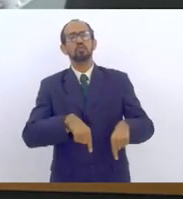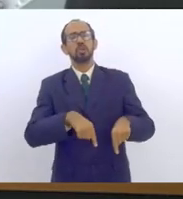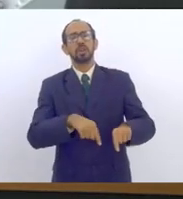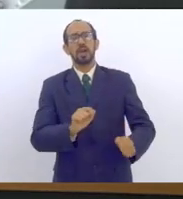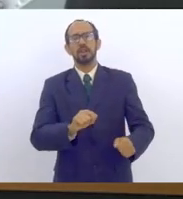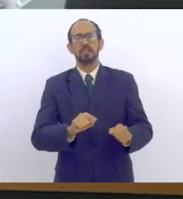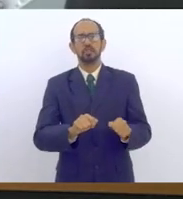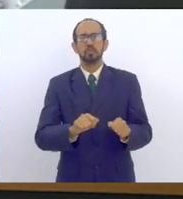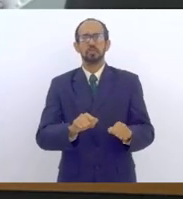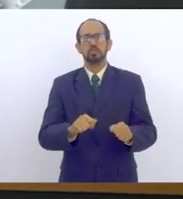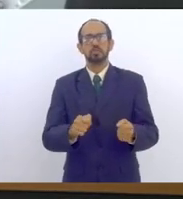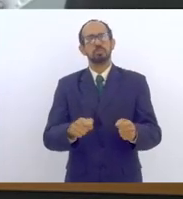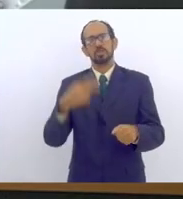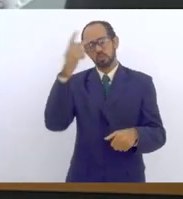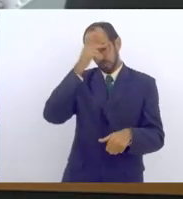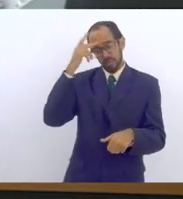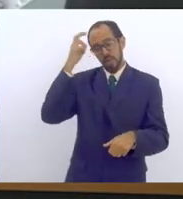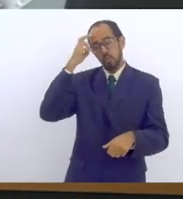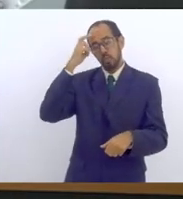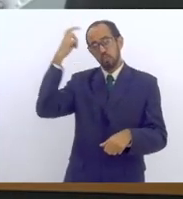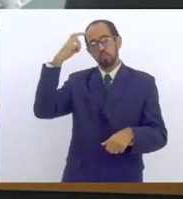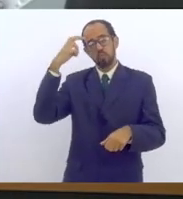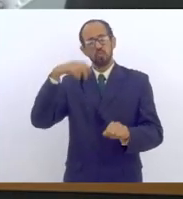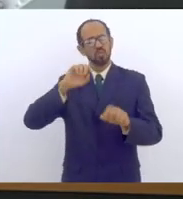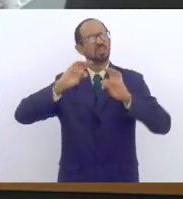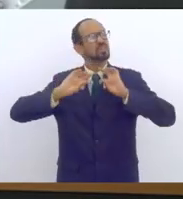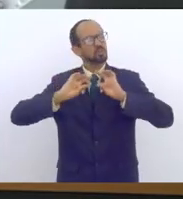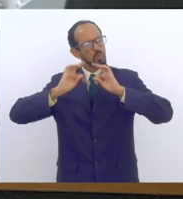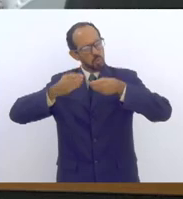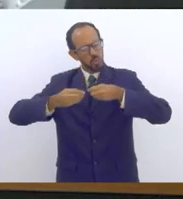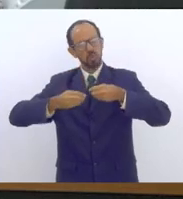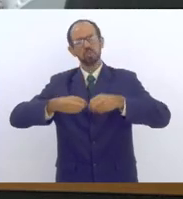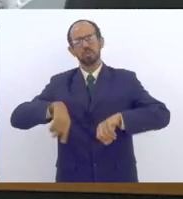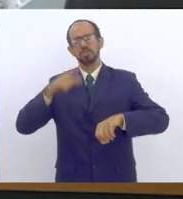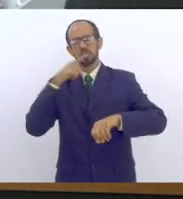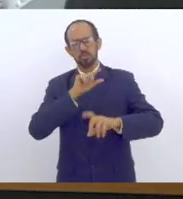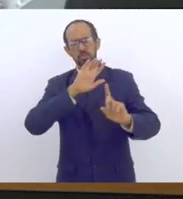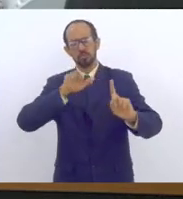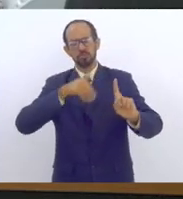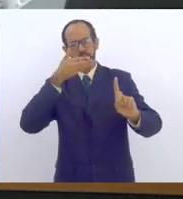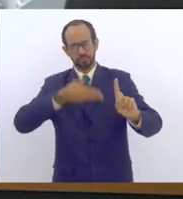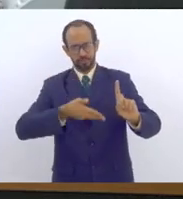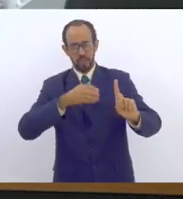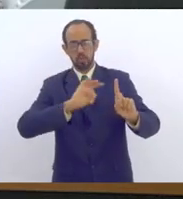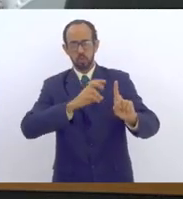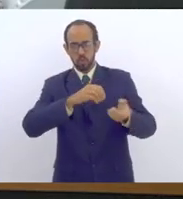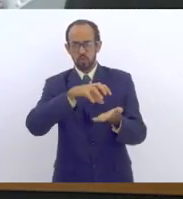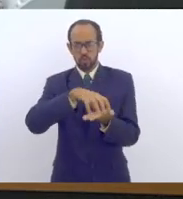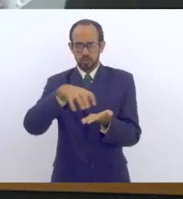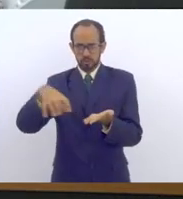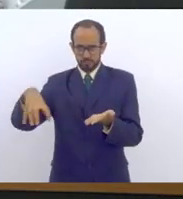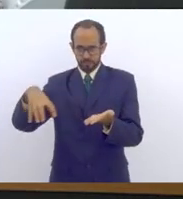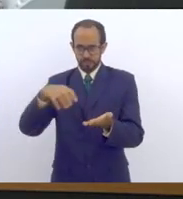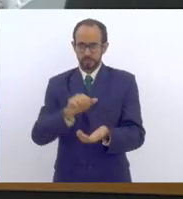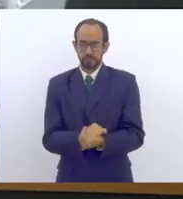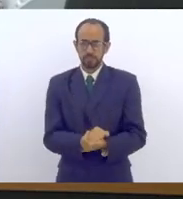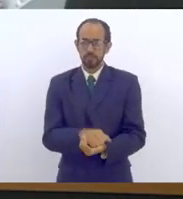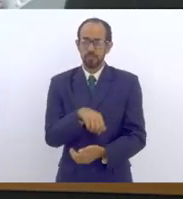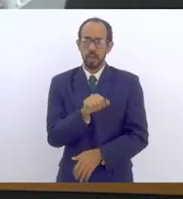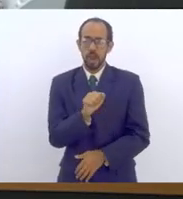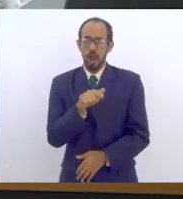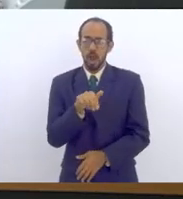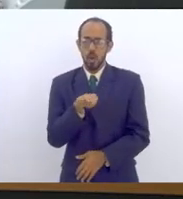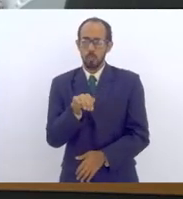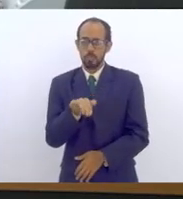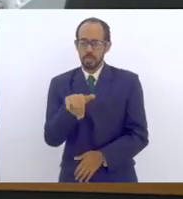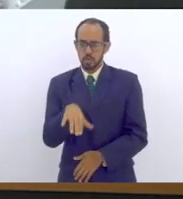procuramos fazer uma compilação que a gente pudesse homenagear todo o setor de convidar aqui o Albino que é nosso chefe de gabinete para tá